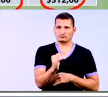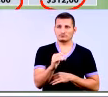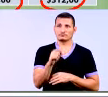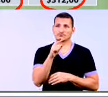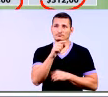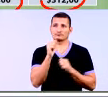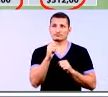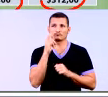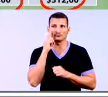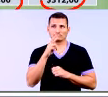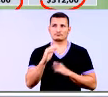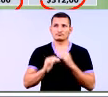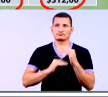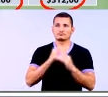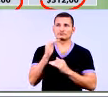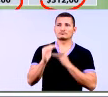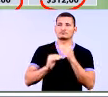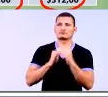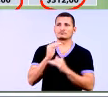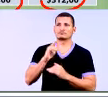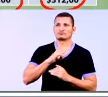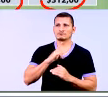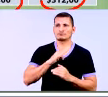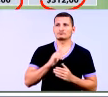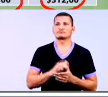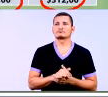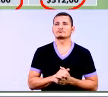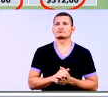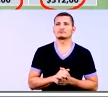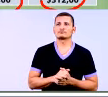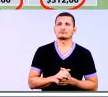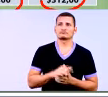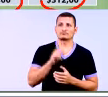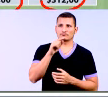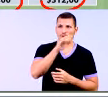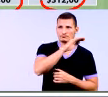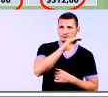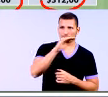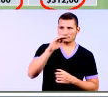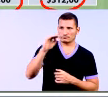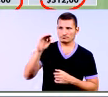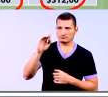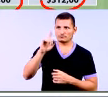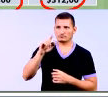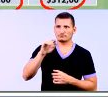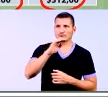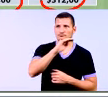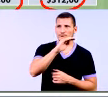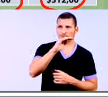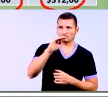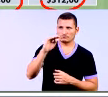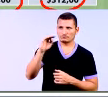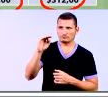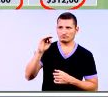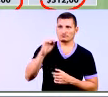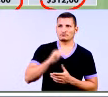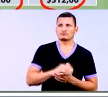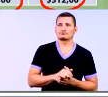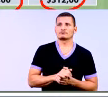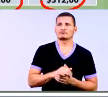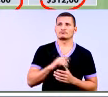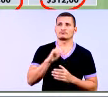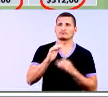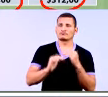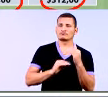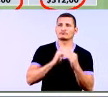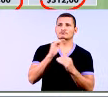ver que vai evoluindo, ó, à medida que a gente vai aqui, na verdade isso aqui é uma linha do tempo, né? O Atom, Celeron, Pentium, tudo isso é uma evolução,